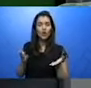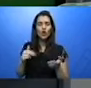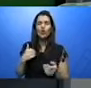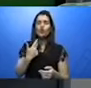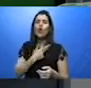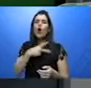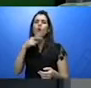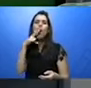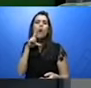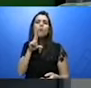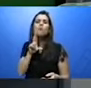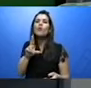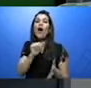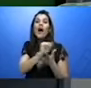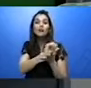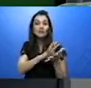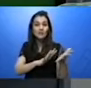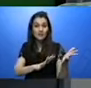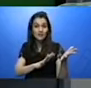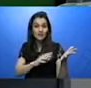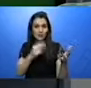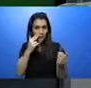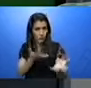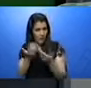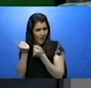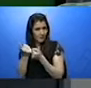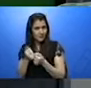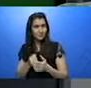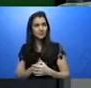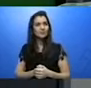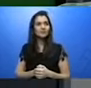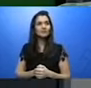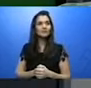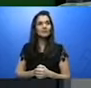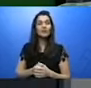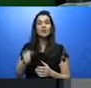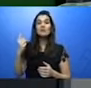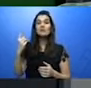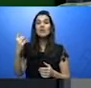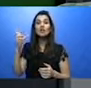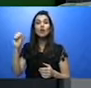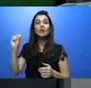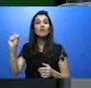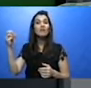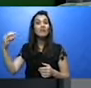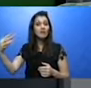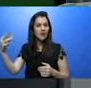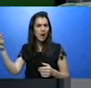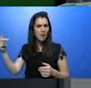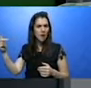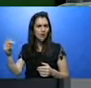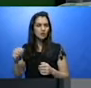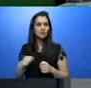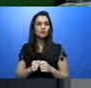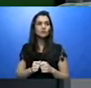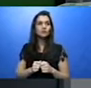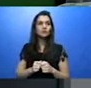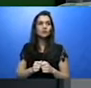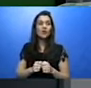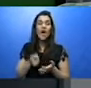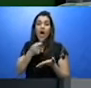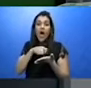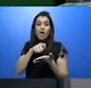faremos? Atividades. Então, vamos lá. Na página 183, 1. Anote